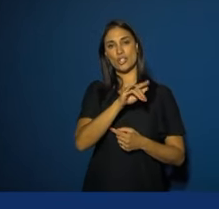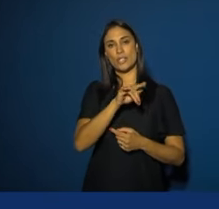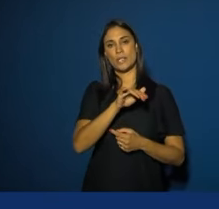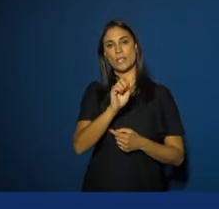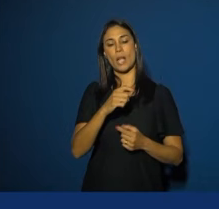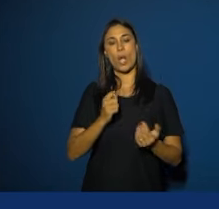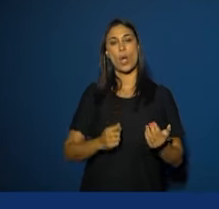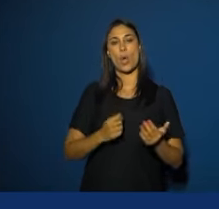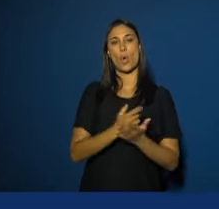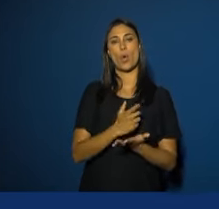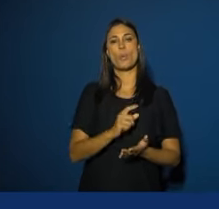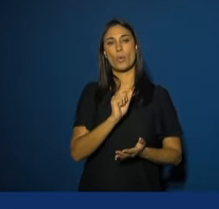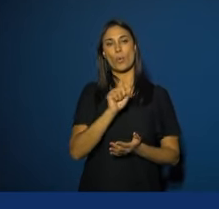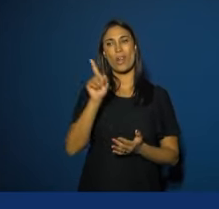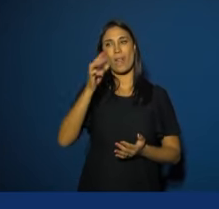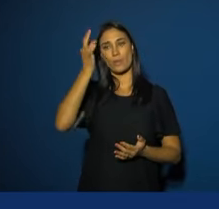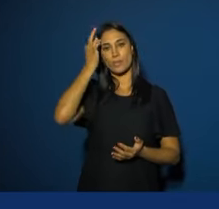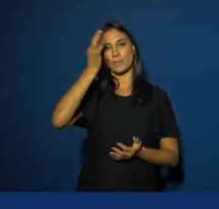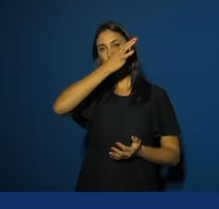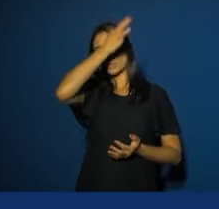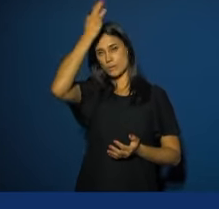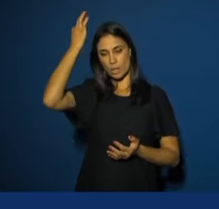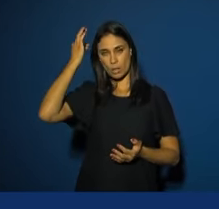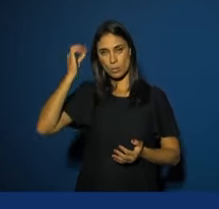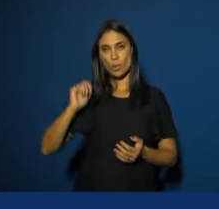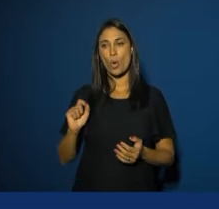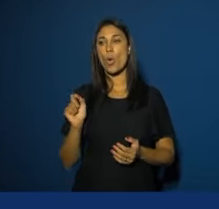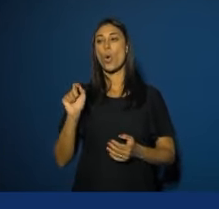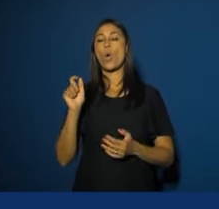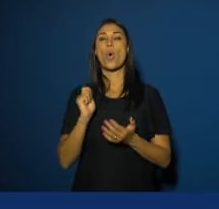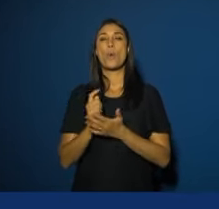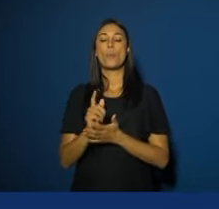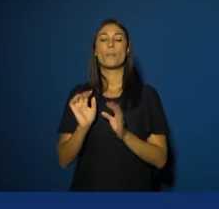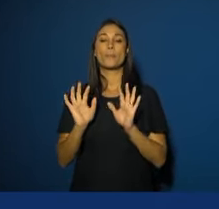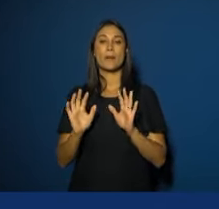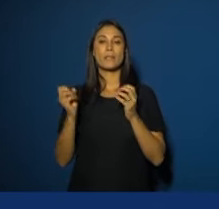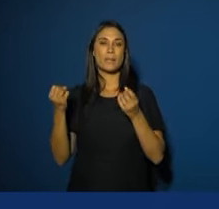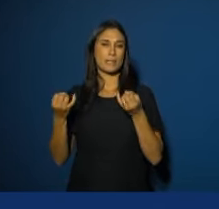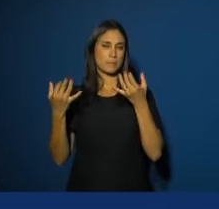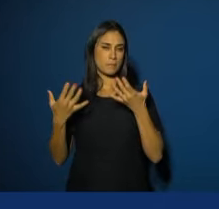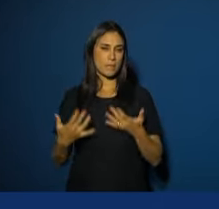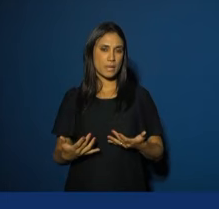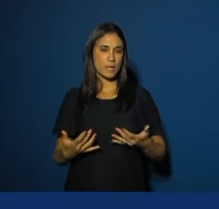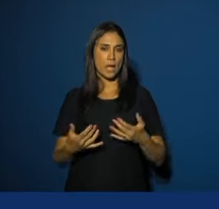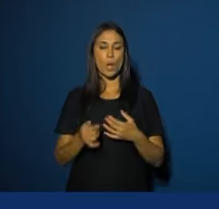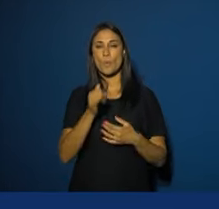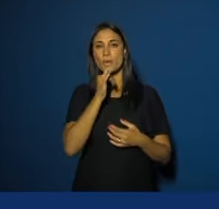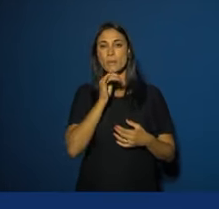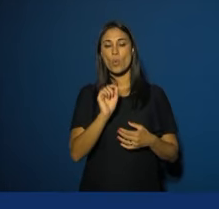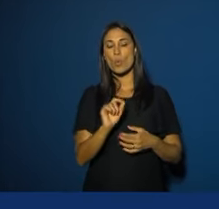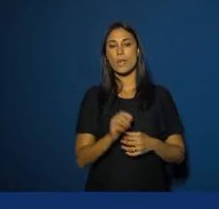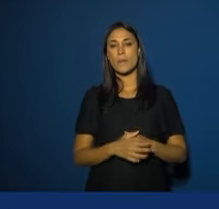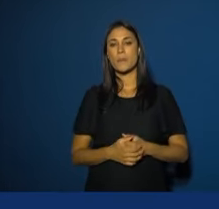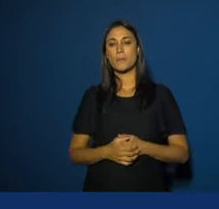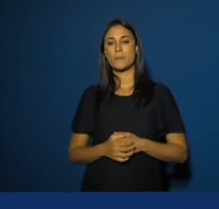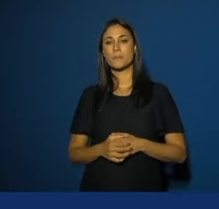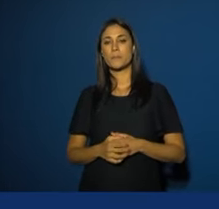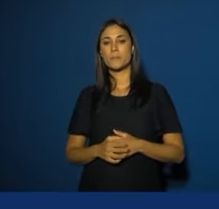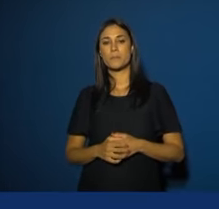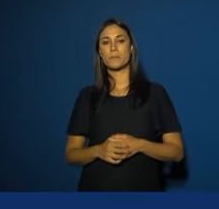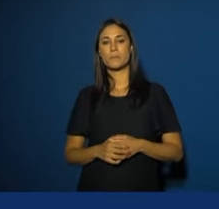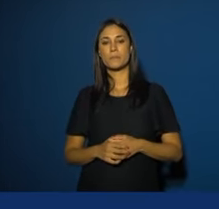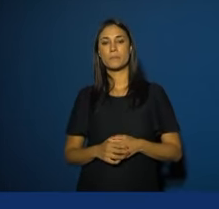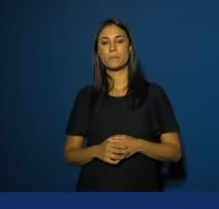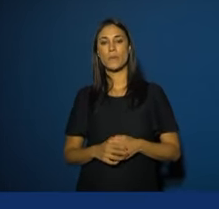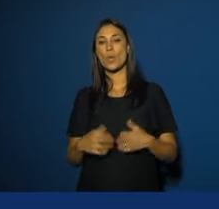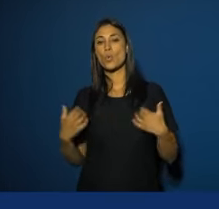distribuição de gás do Espírito Santo. A pergunta é, nos explica, nos lembra o racional desse movimento e qual é